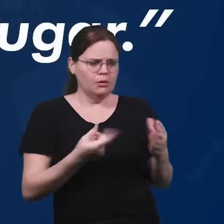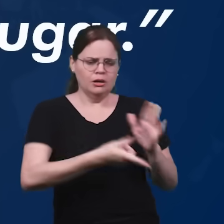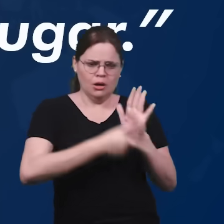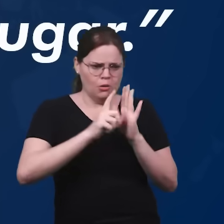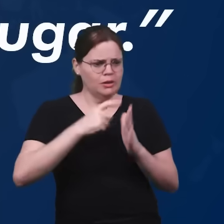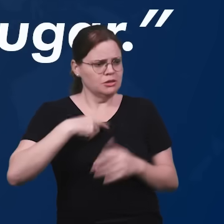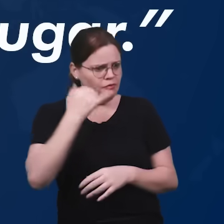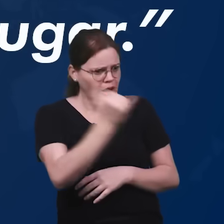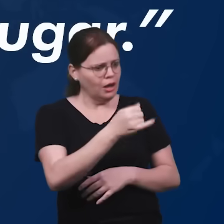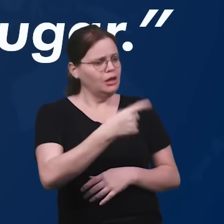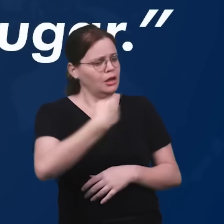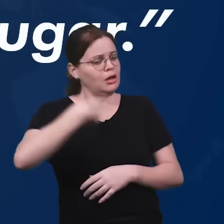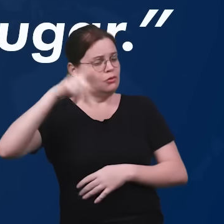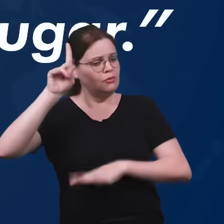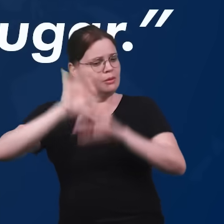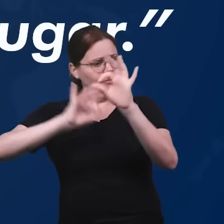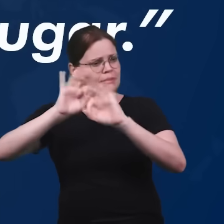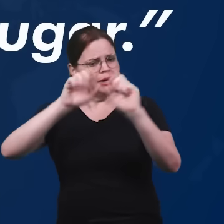dito, vou